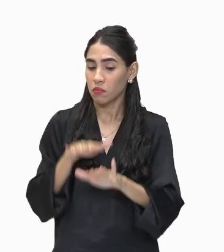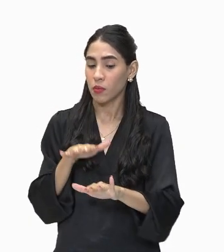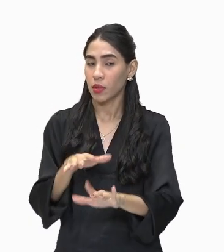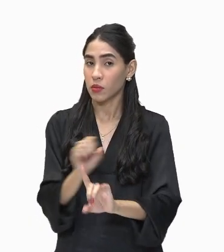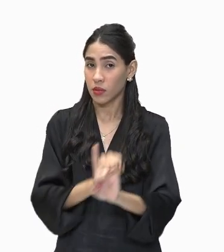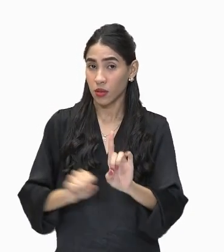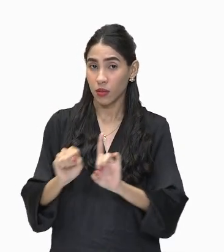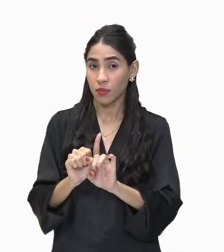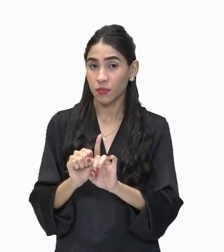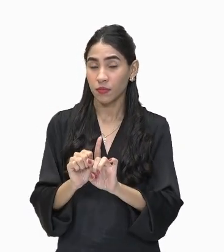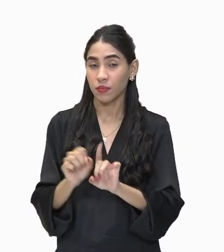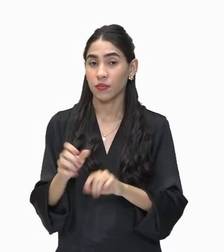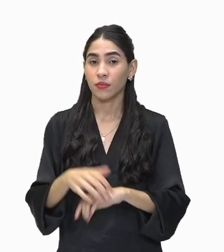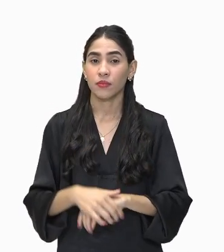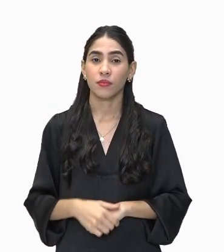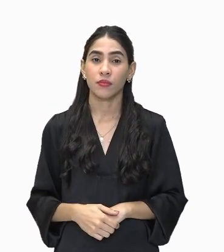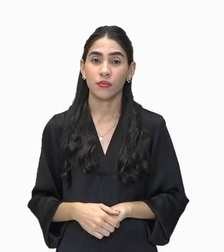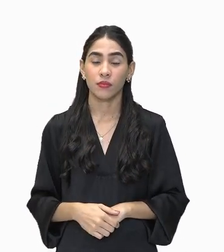social?